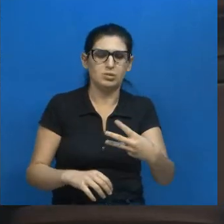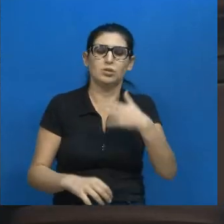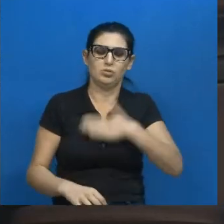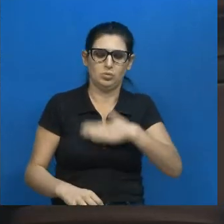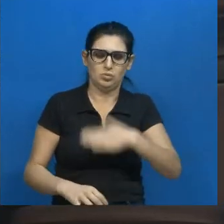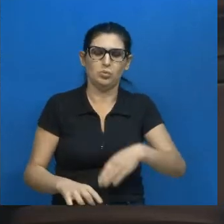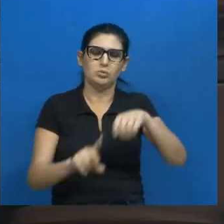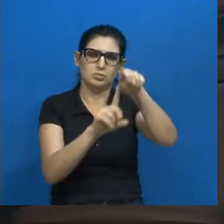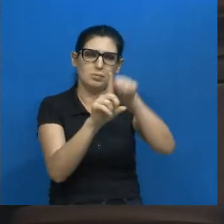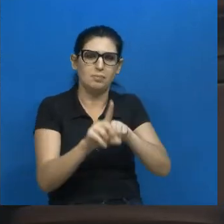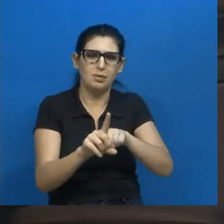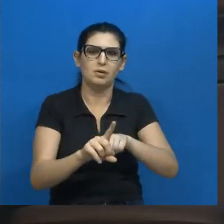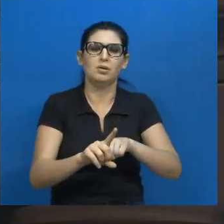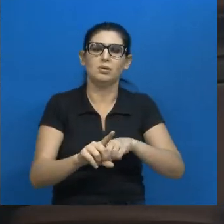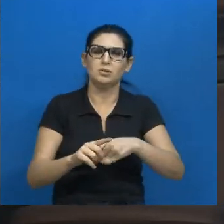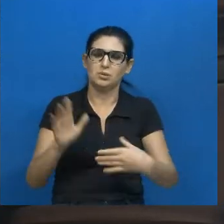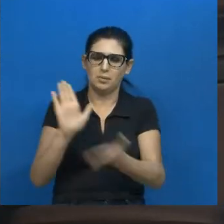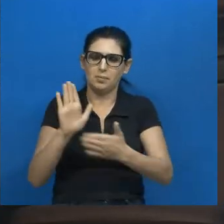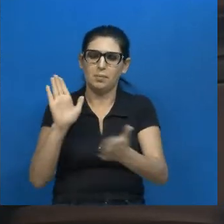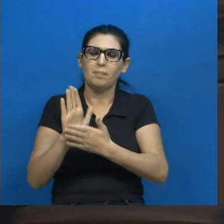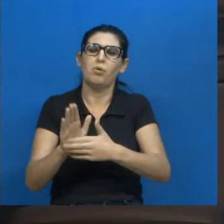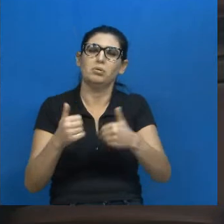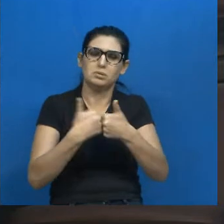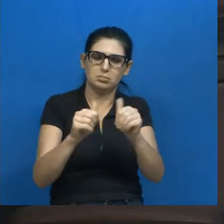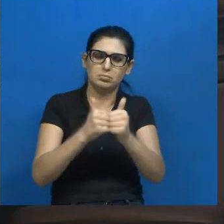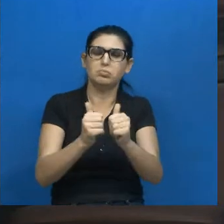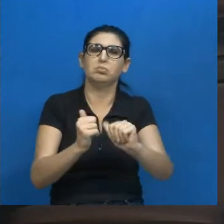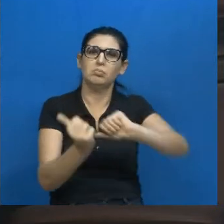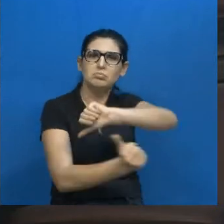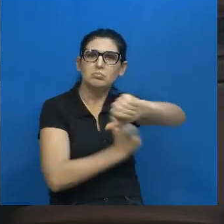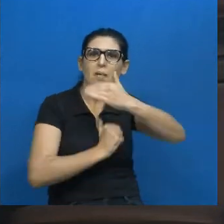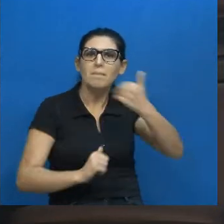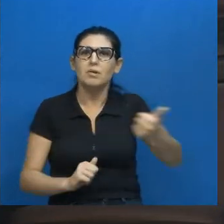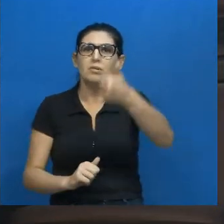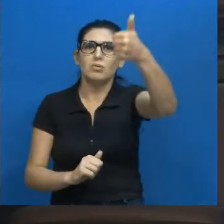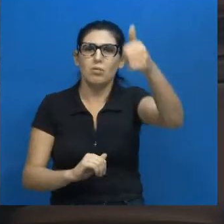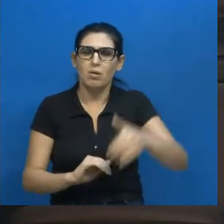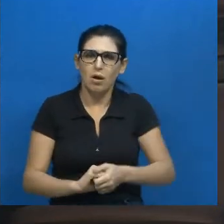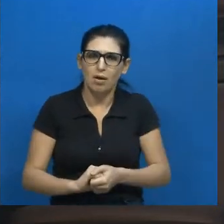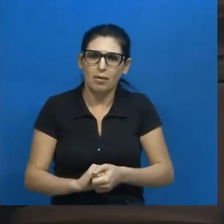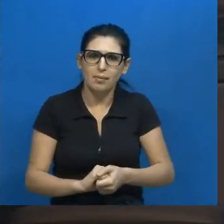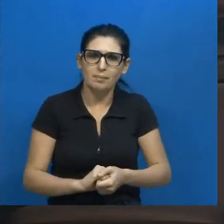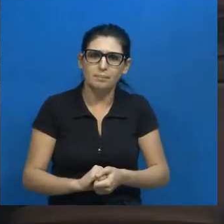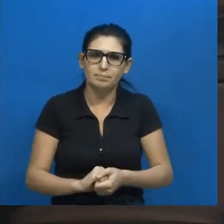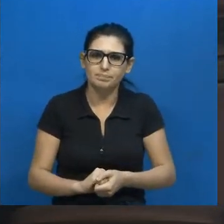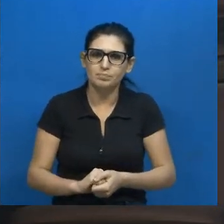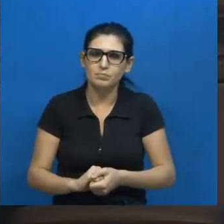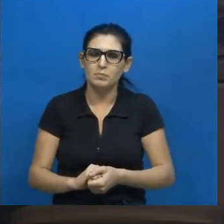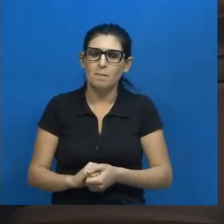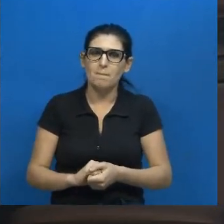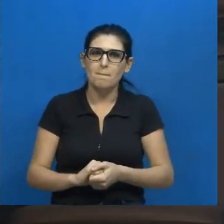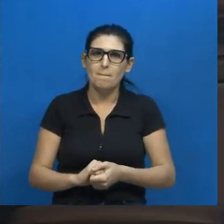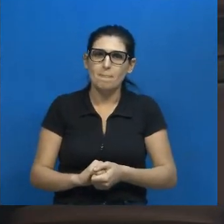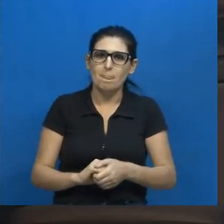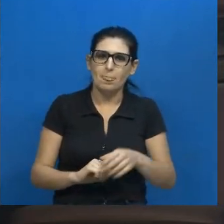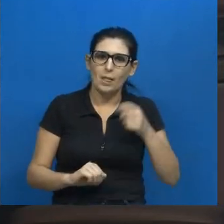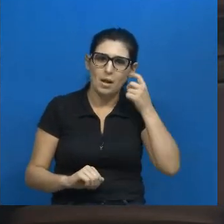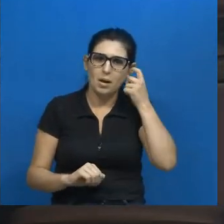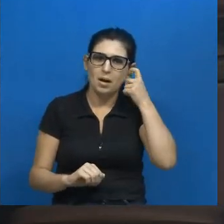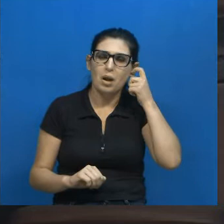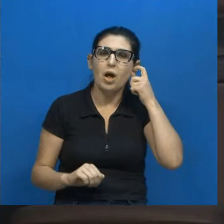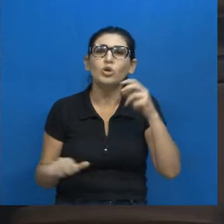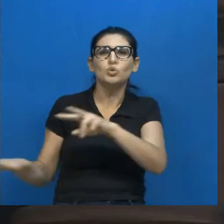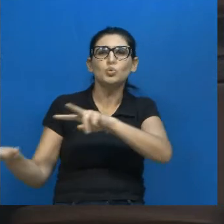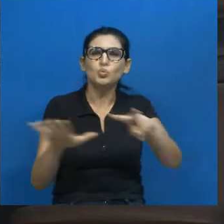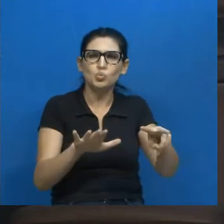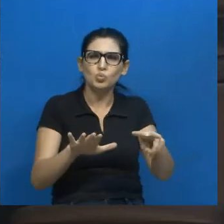da remodelação das linhas de transporte coletivo. Considerando que o referido chamamento foi feito há menos de 2